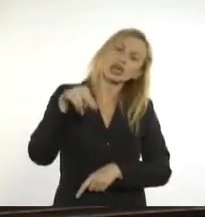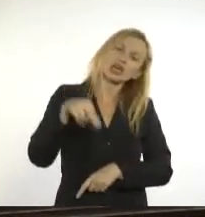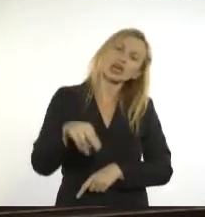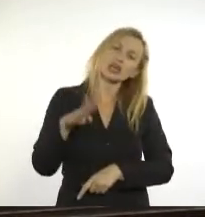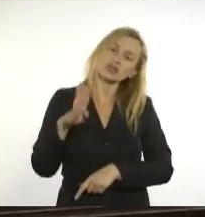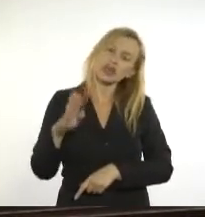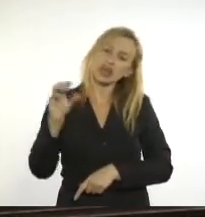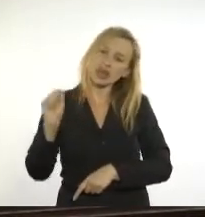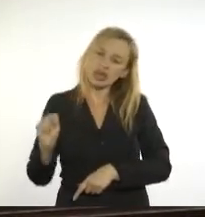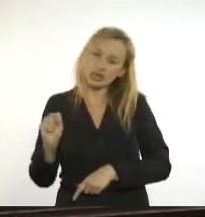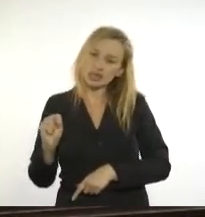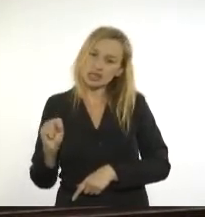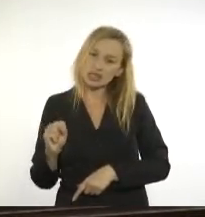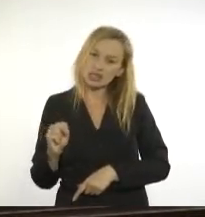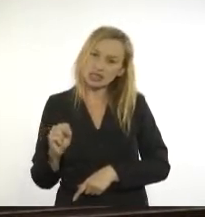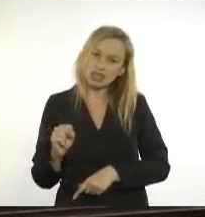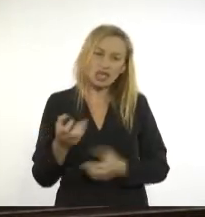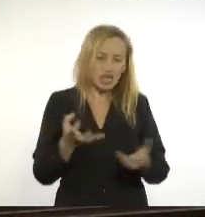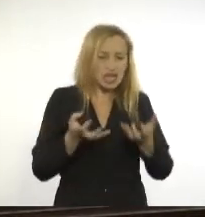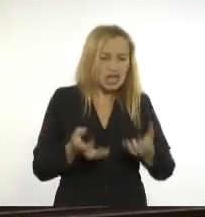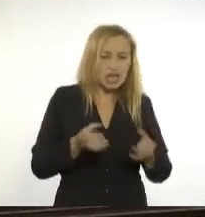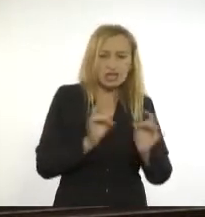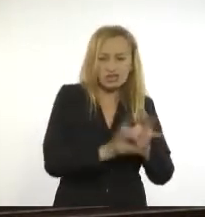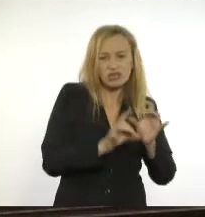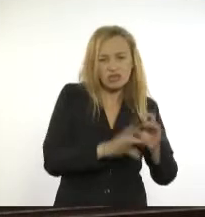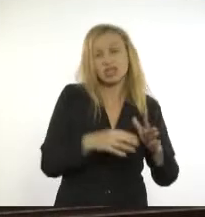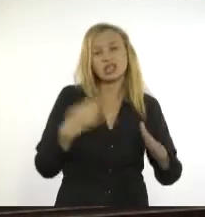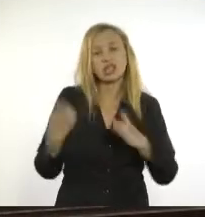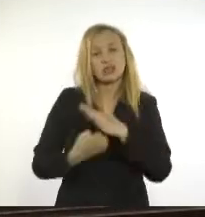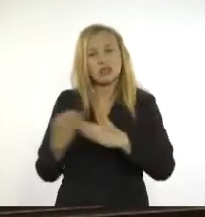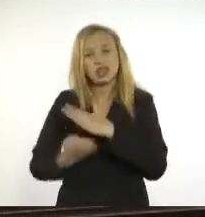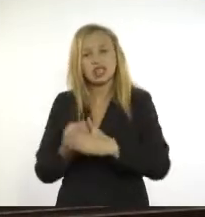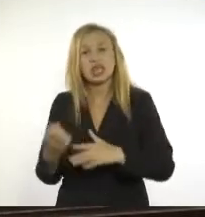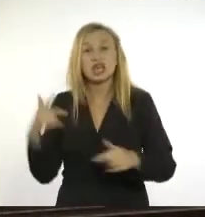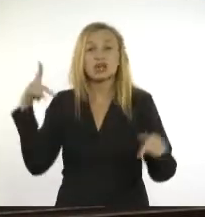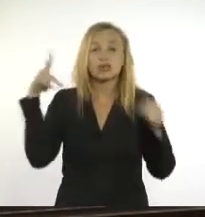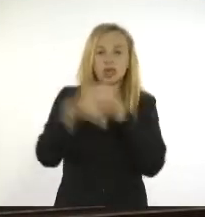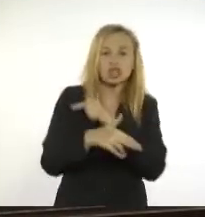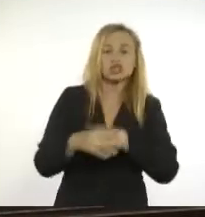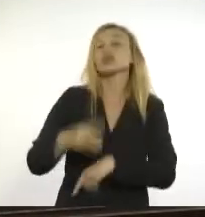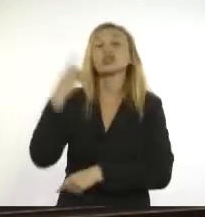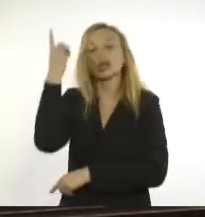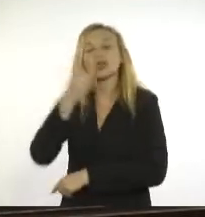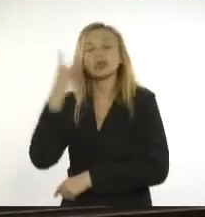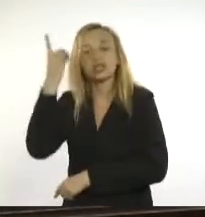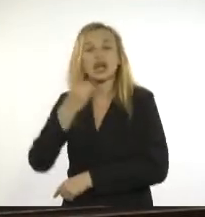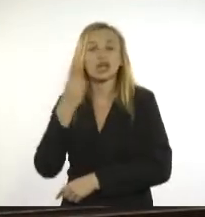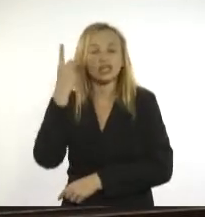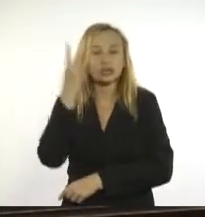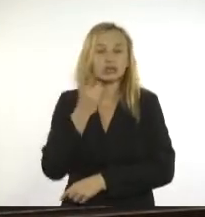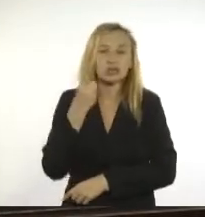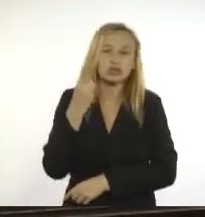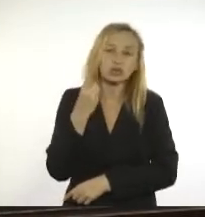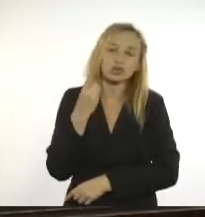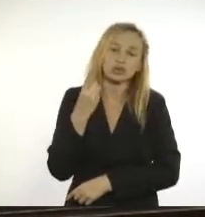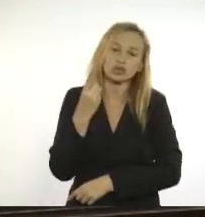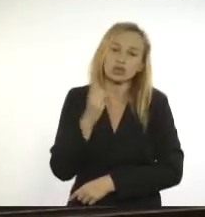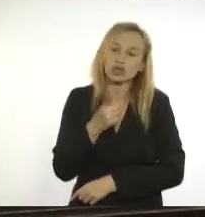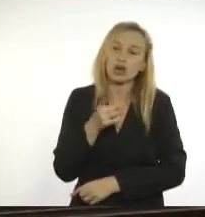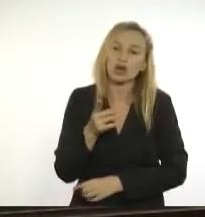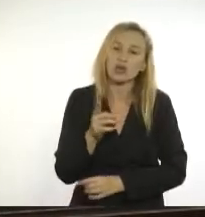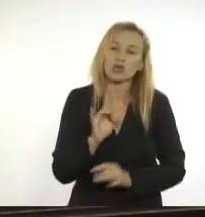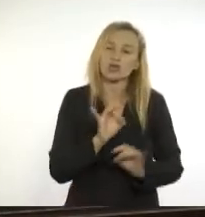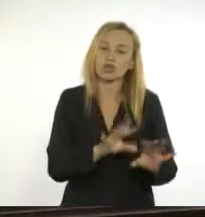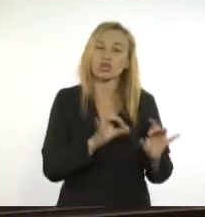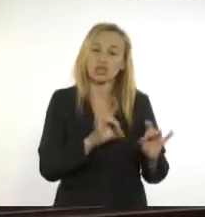da SEDAE, impediu que deputados e deputadas desta casa que apresentaram iniciativas para trocar aquela garantia ainda do